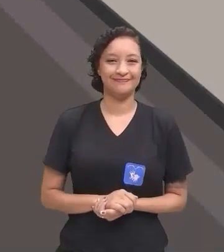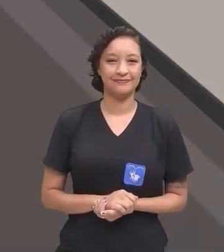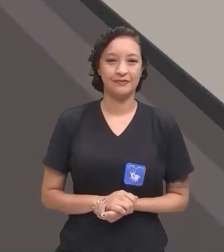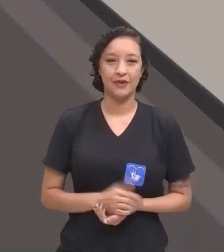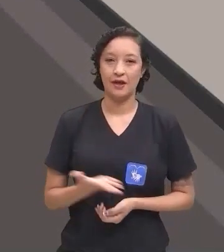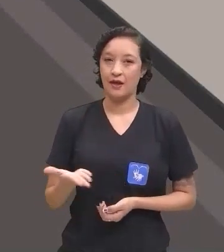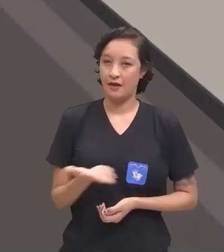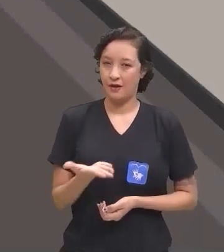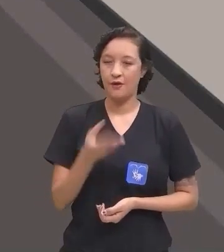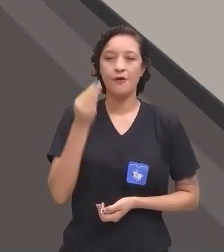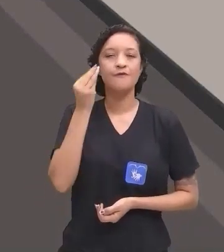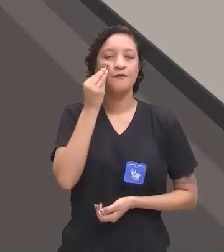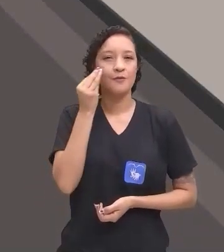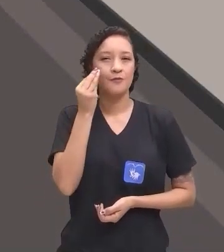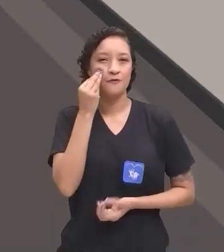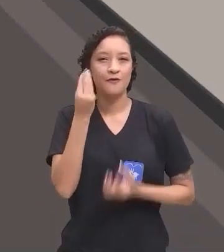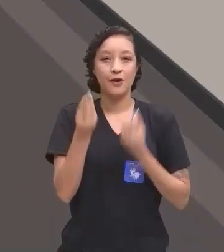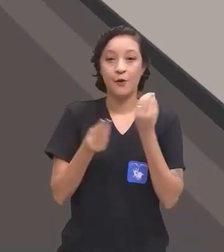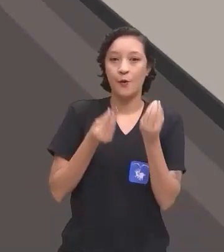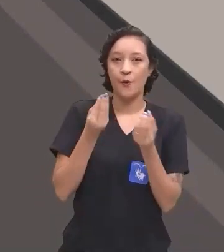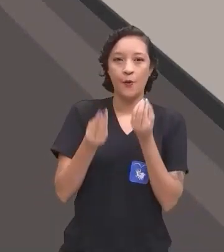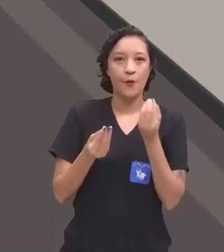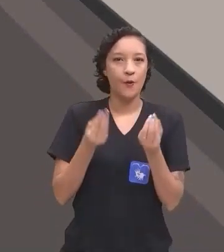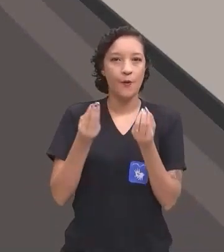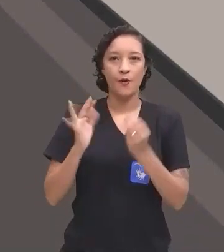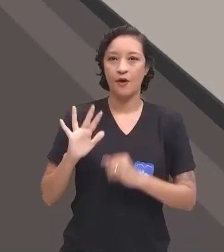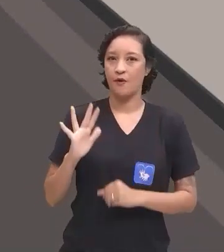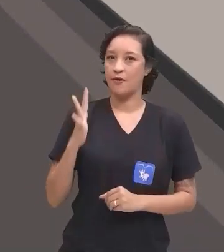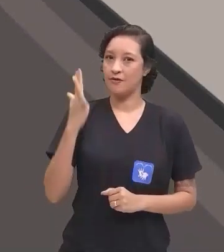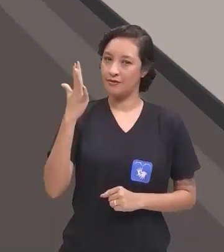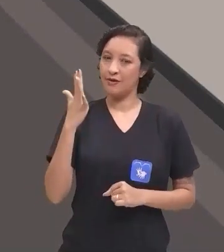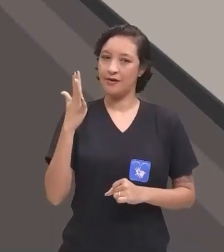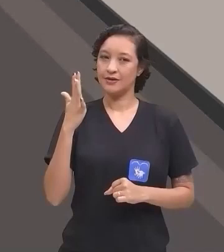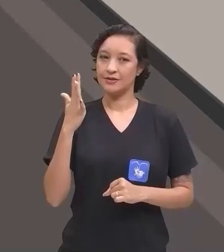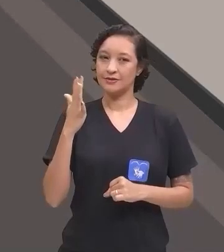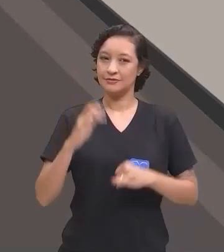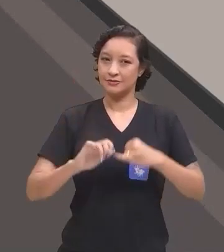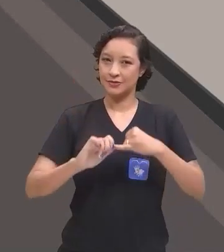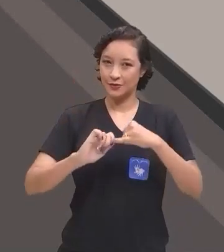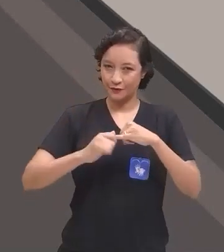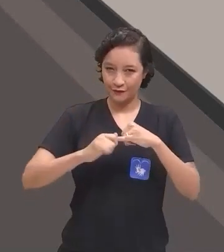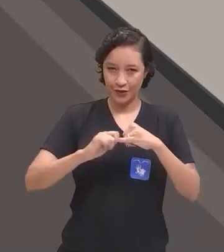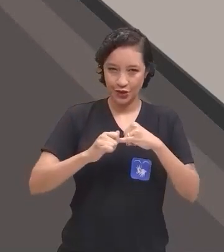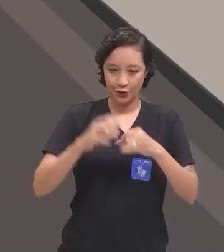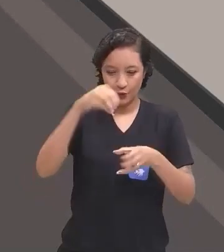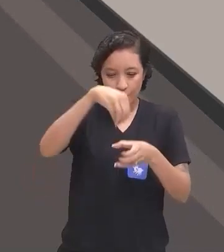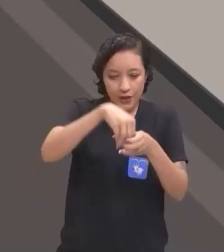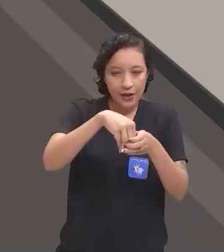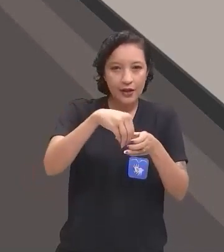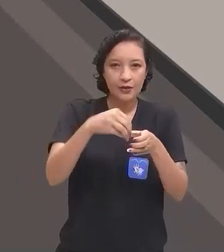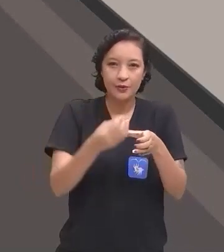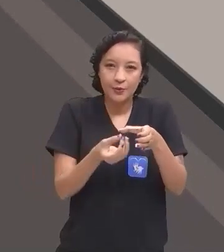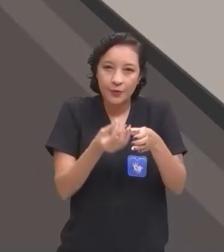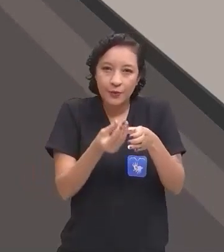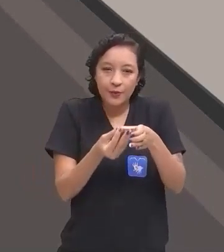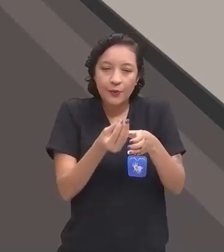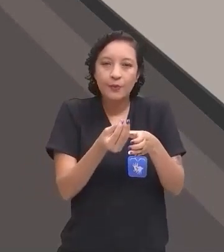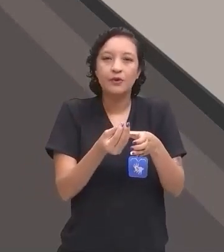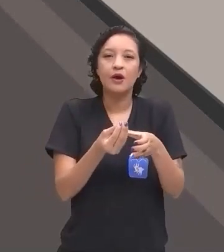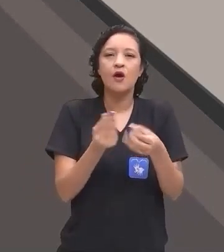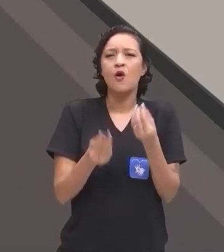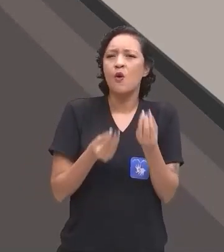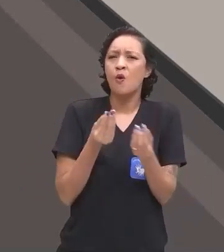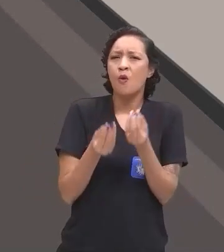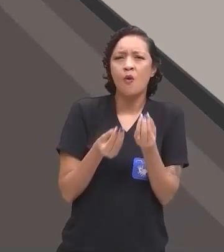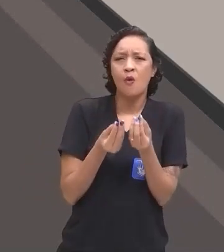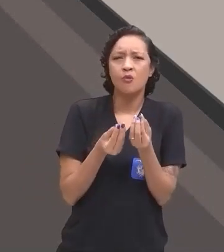Agora nós vamos ver o processo de germinação que acontece dentro do algodão. Como o feijãozinho passa por todo